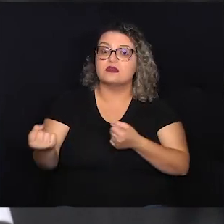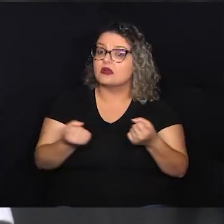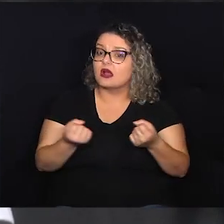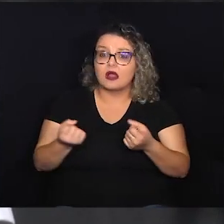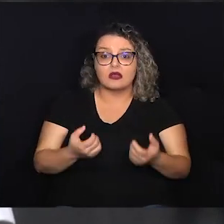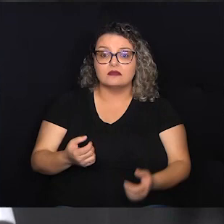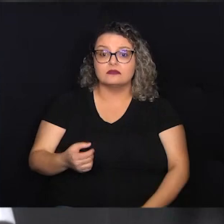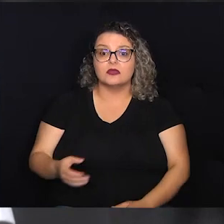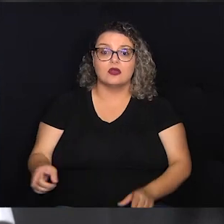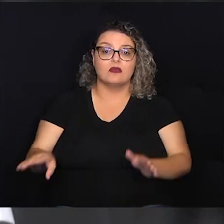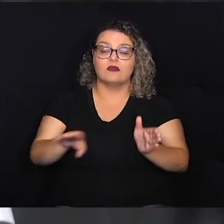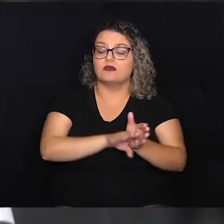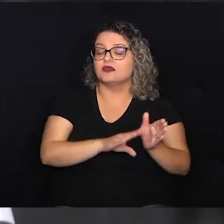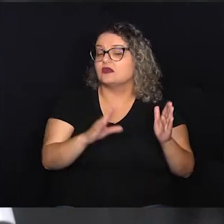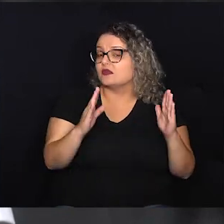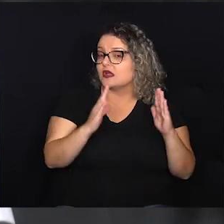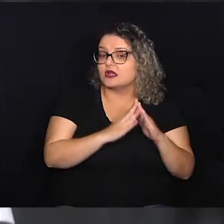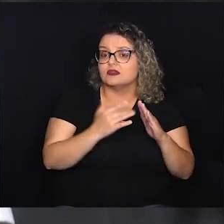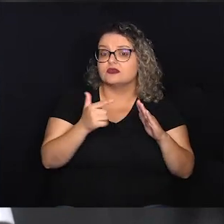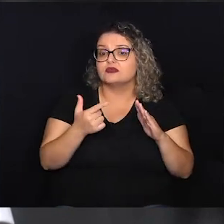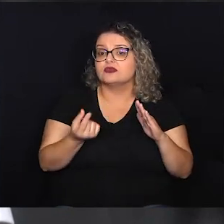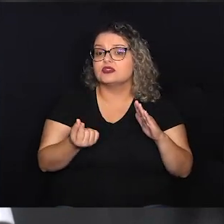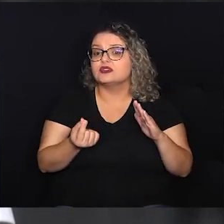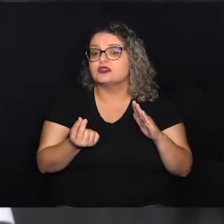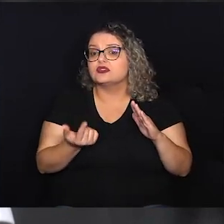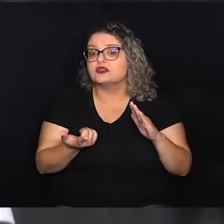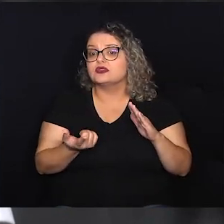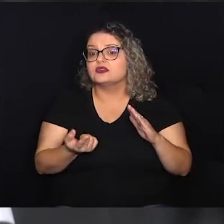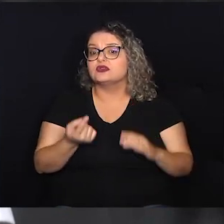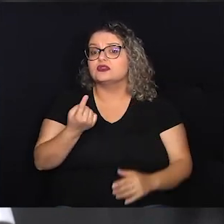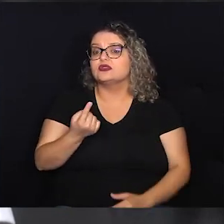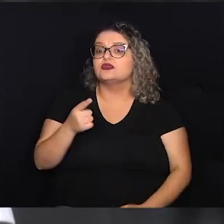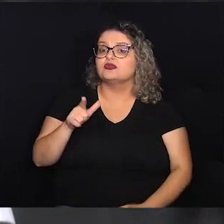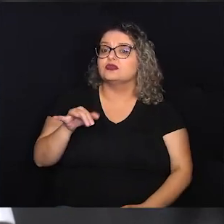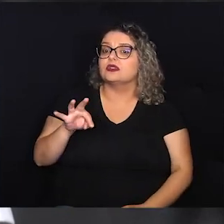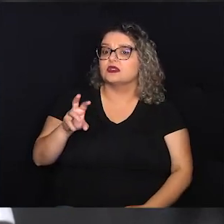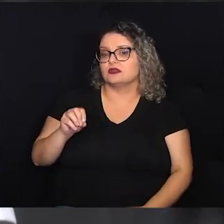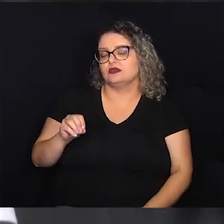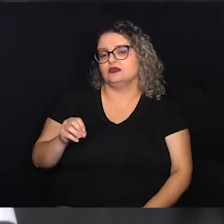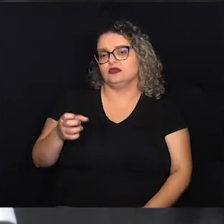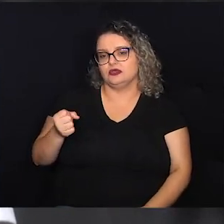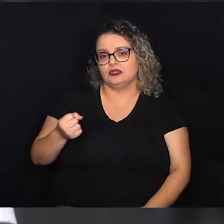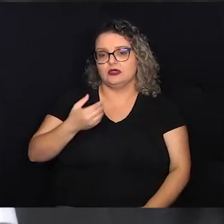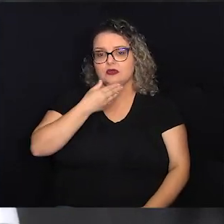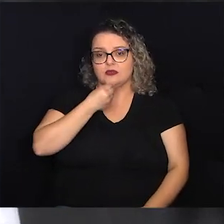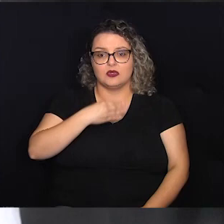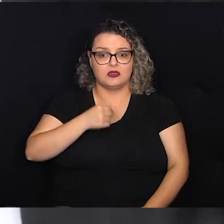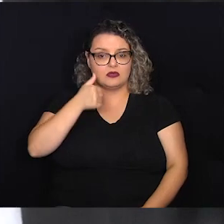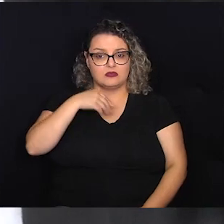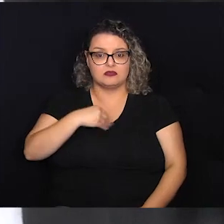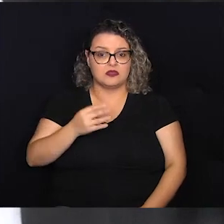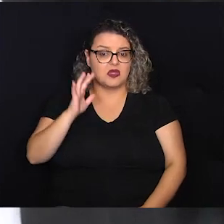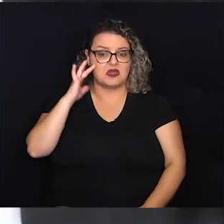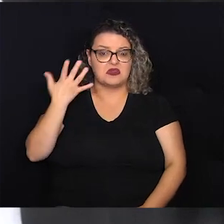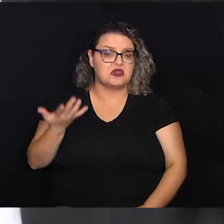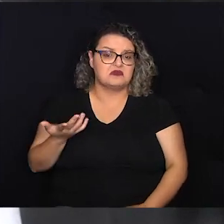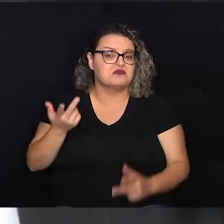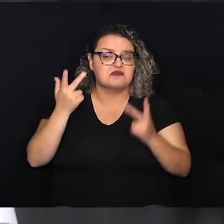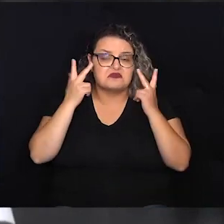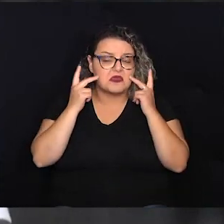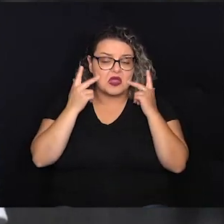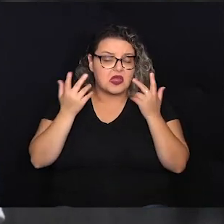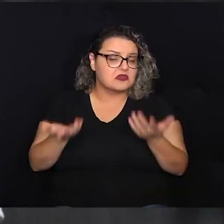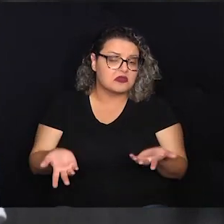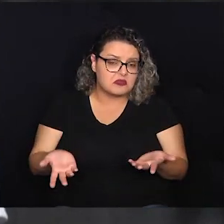estavam perdiam o seu salário, perdiam o carro, e iam para casa sem ter o dinheiro de um litro de leite amanhã para os